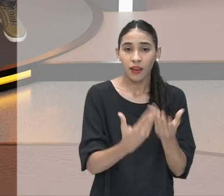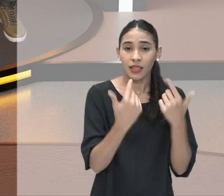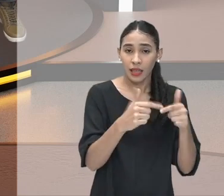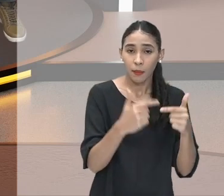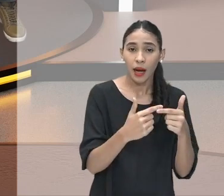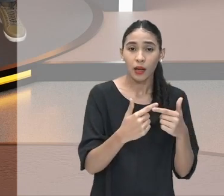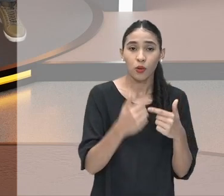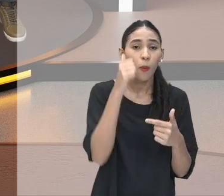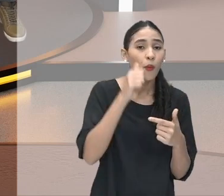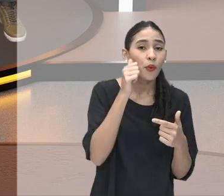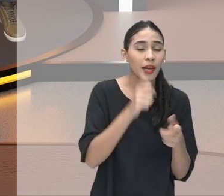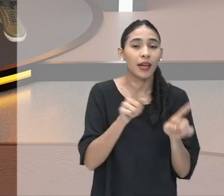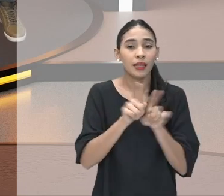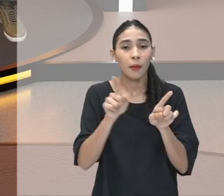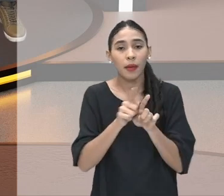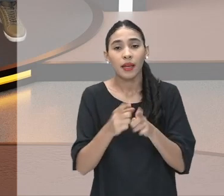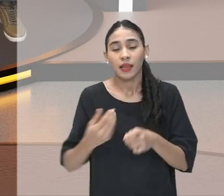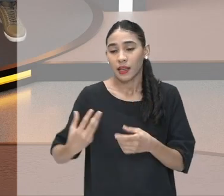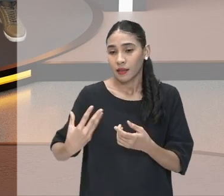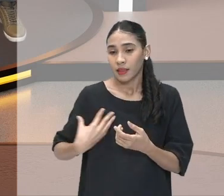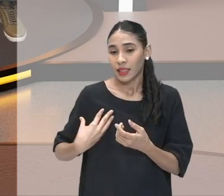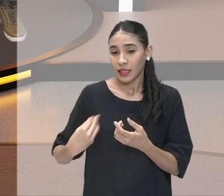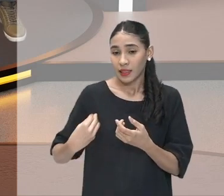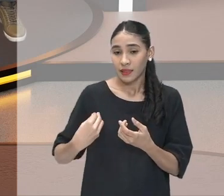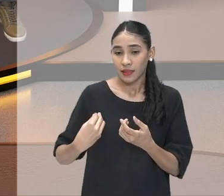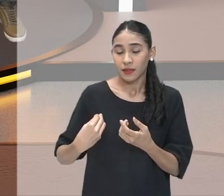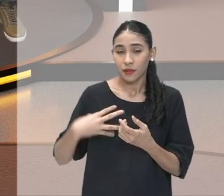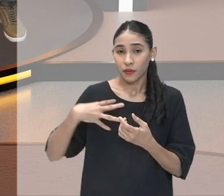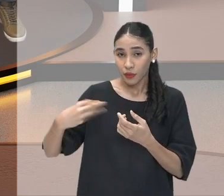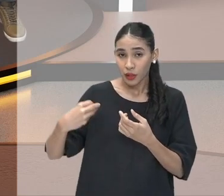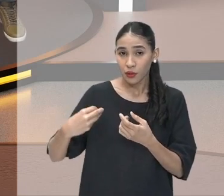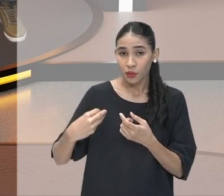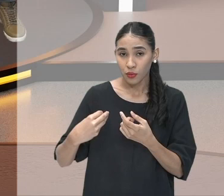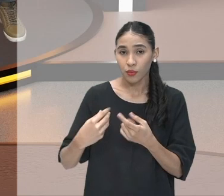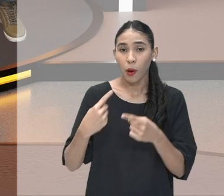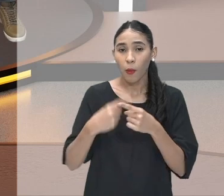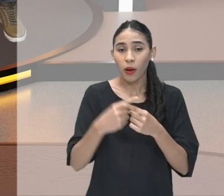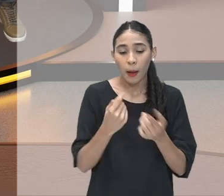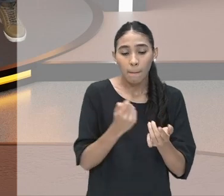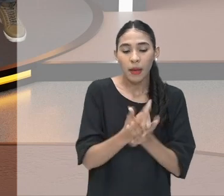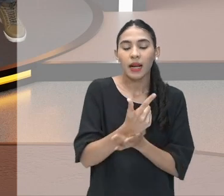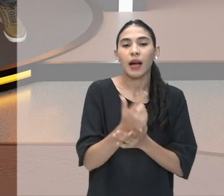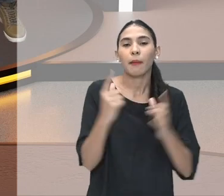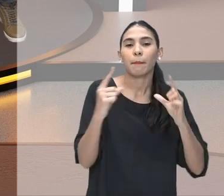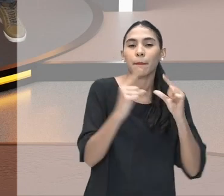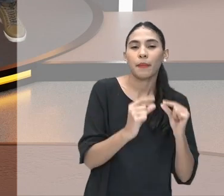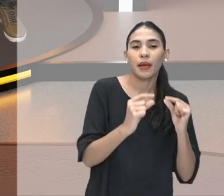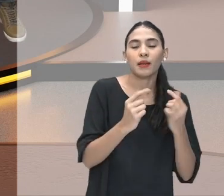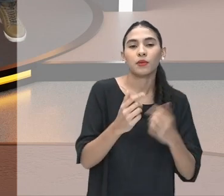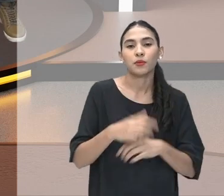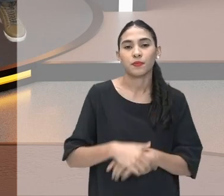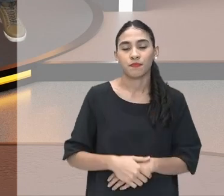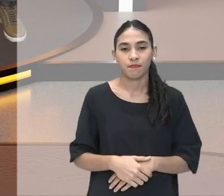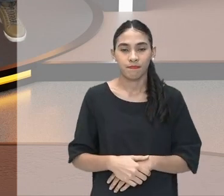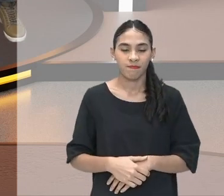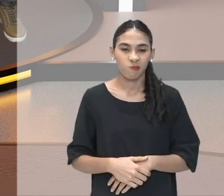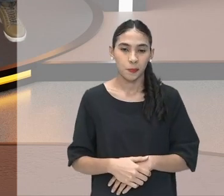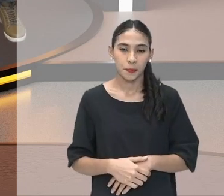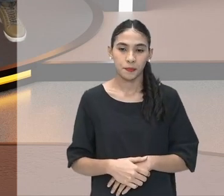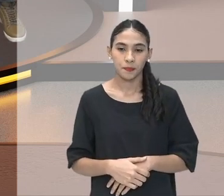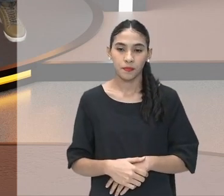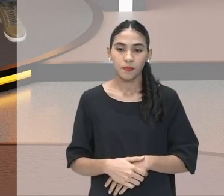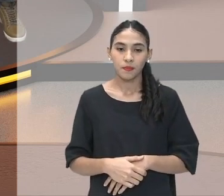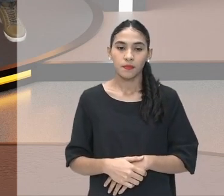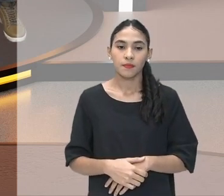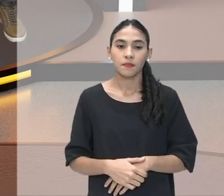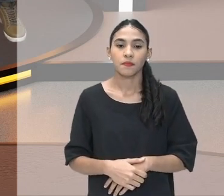quê? Porque ele ia pagar menos, com isso ele ia lucrar mais, né? Veja como é que se dá a exploração. Então,